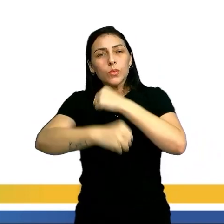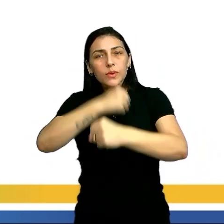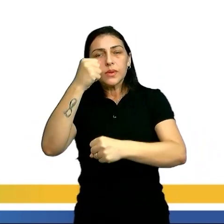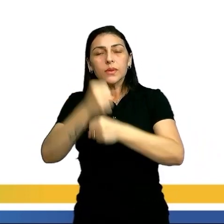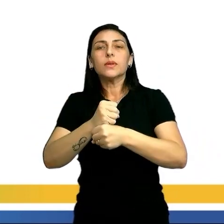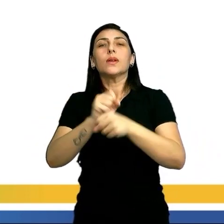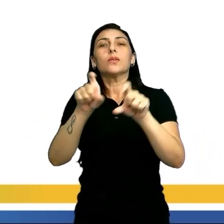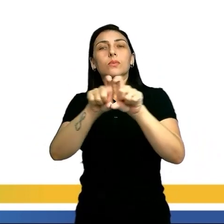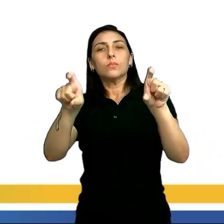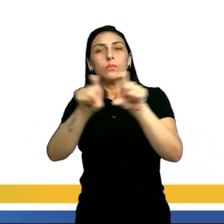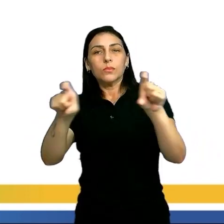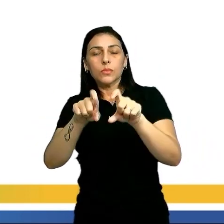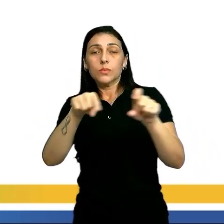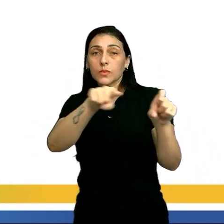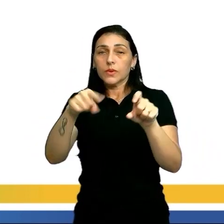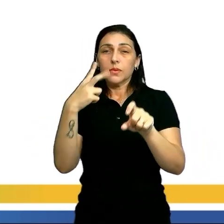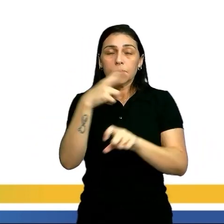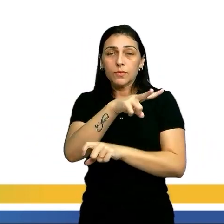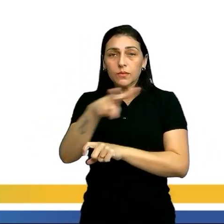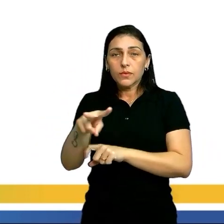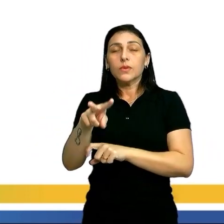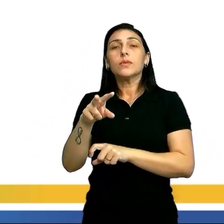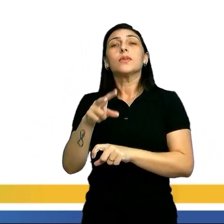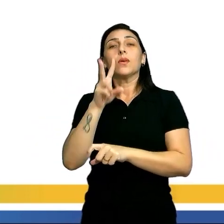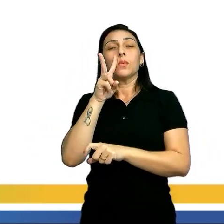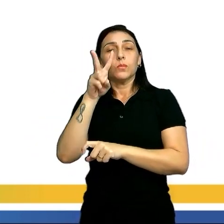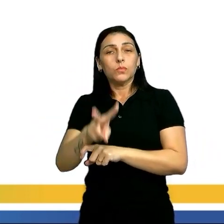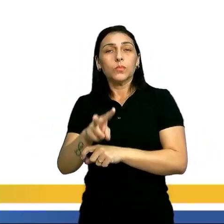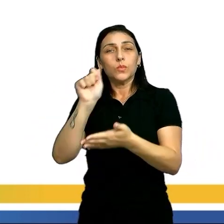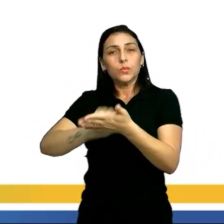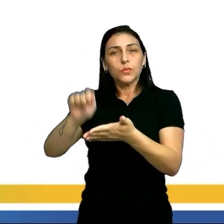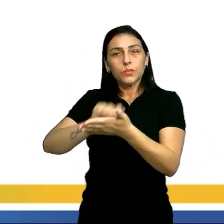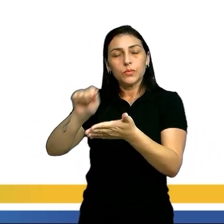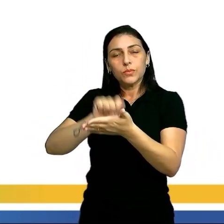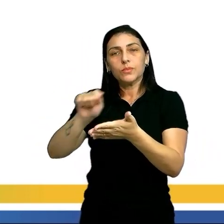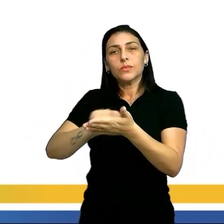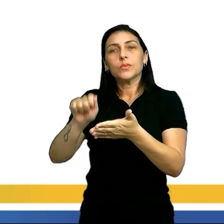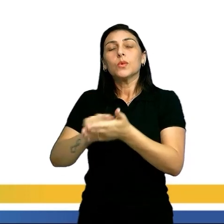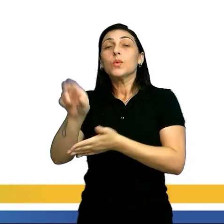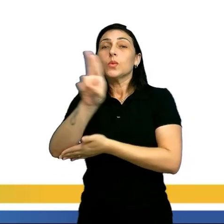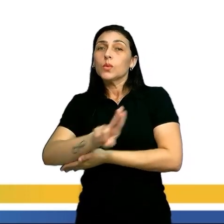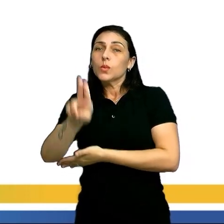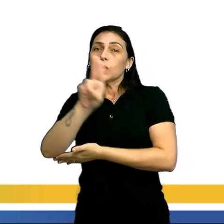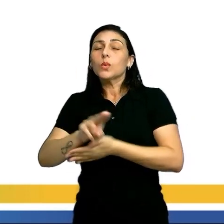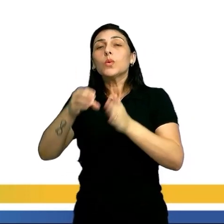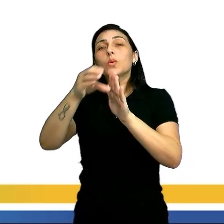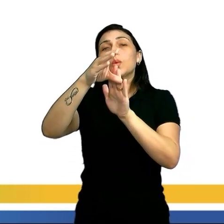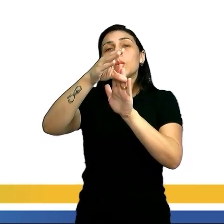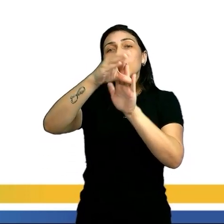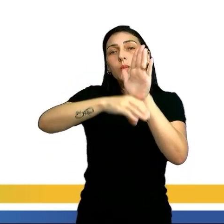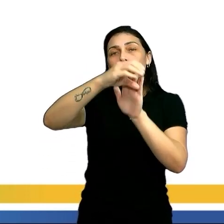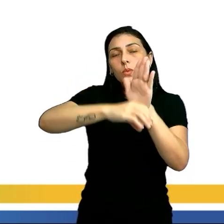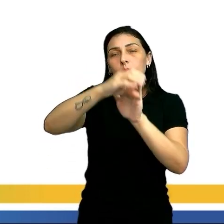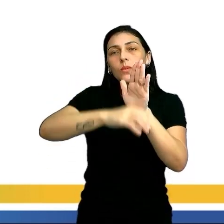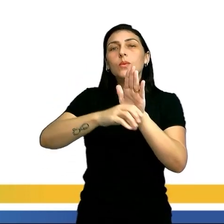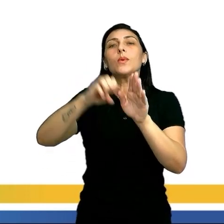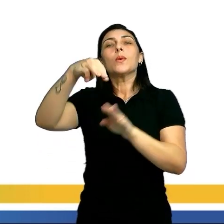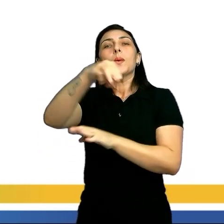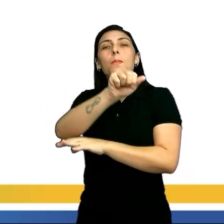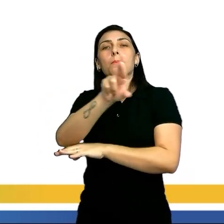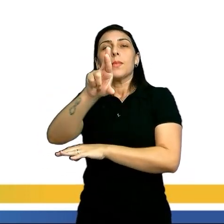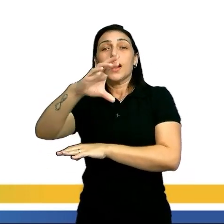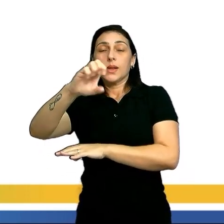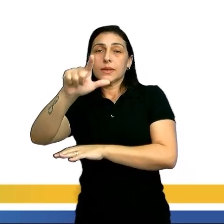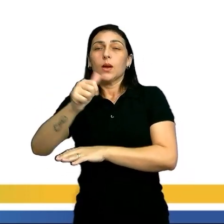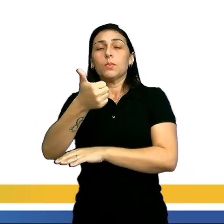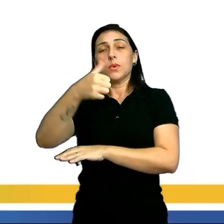estão destacados para você acompanhar, você que está fazendo suas anotações. Uso do conceito, Marcel Duchamp,